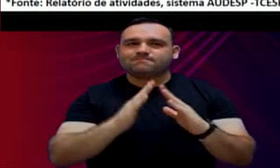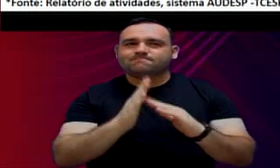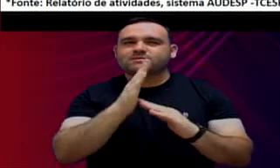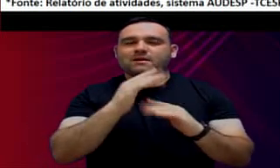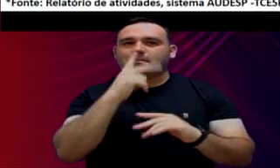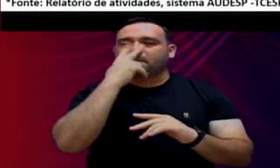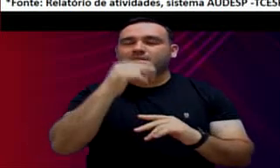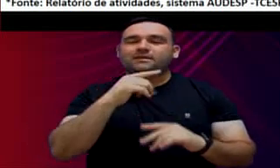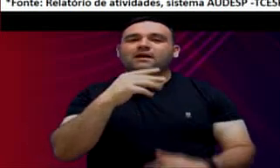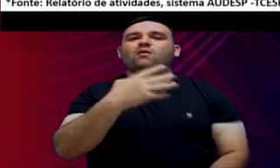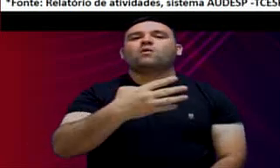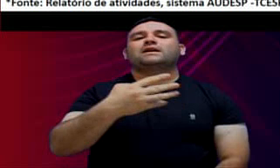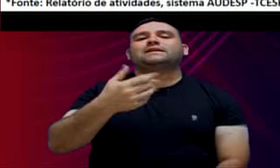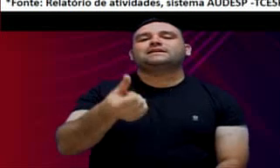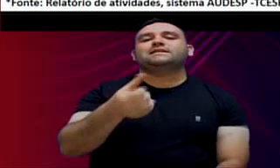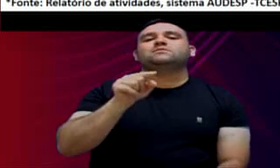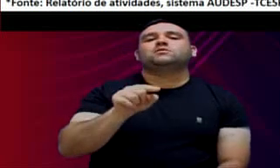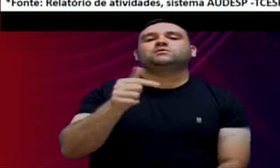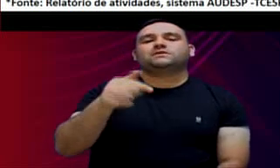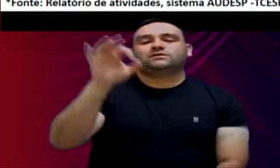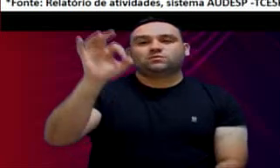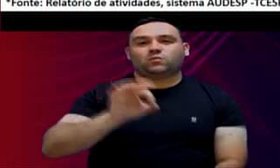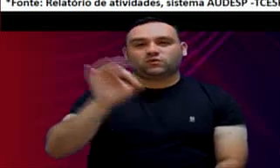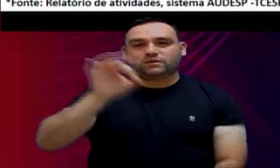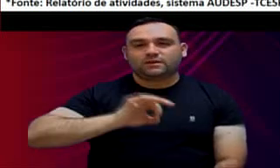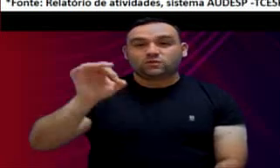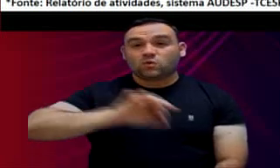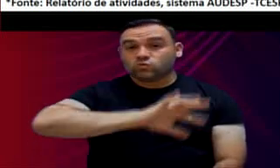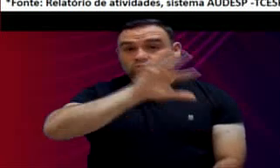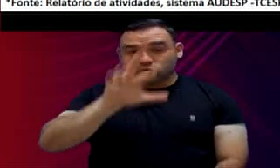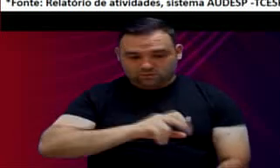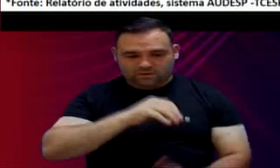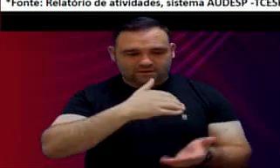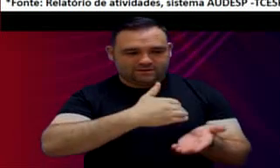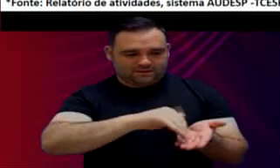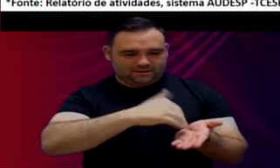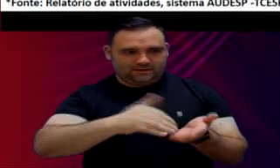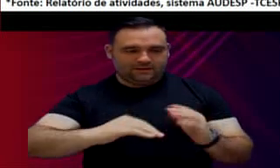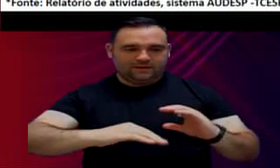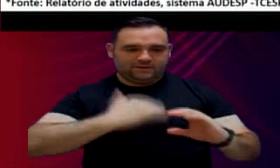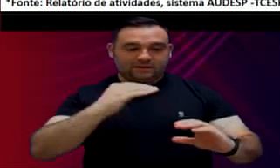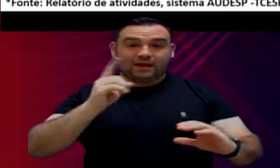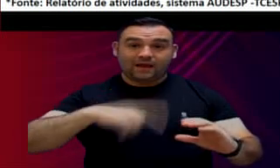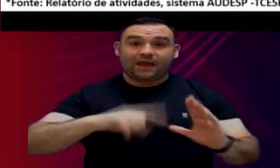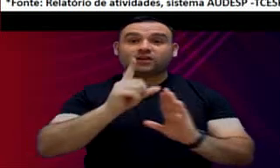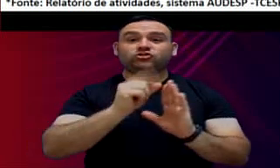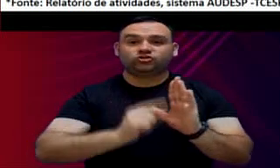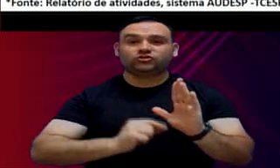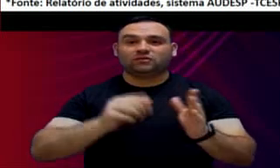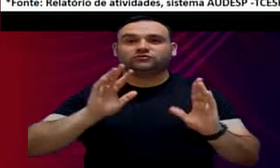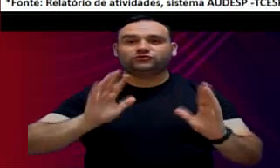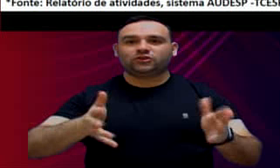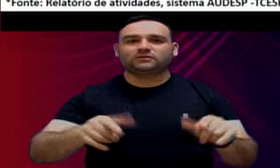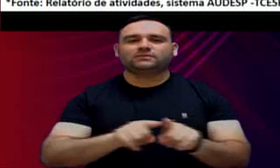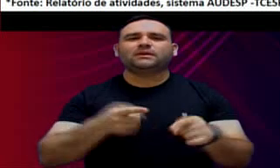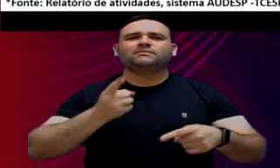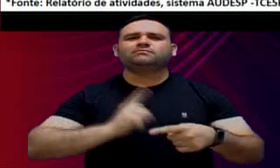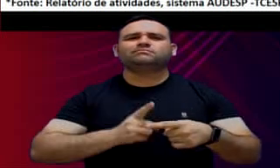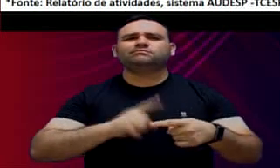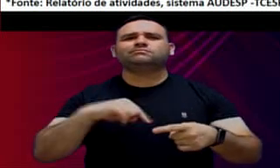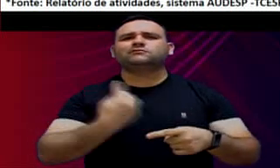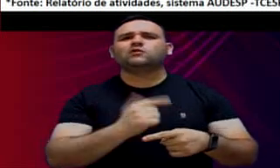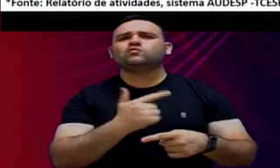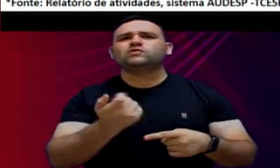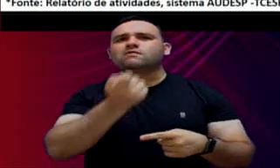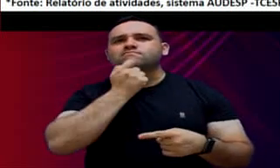cima só cerca de 46.7% de tudo que entra na secretaria hoje já é no sistema digital Porque que a gente não